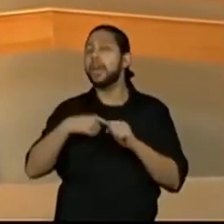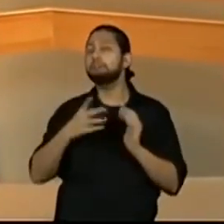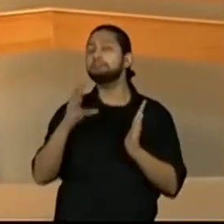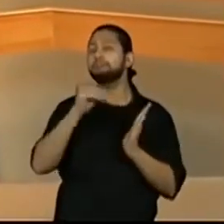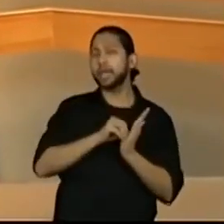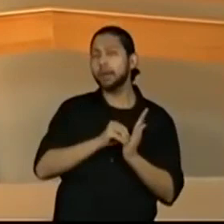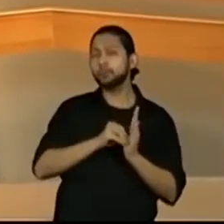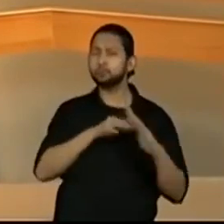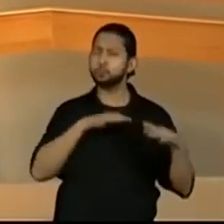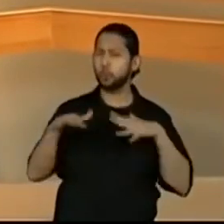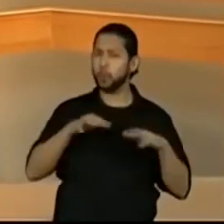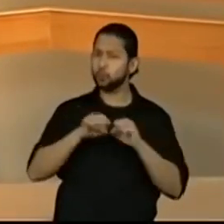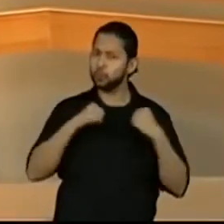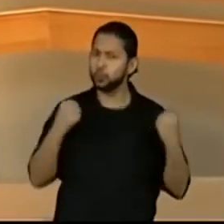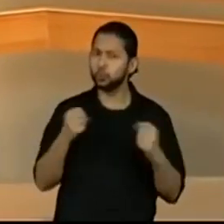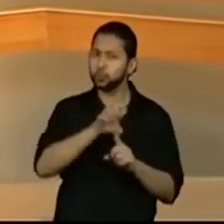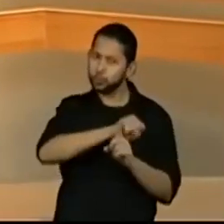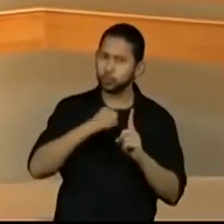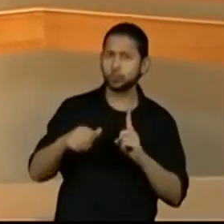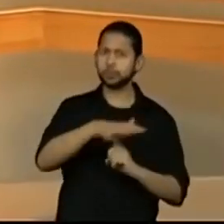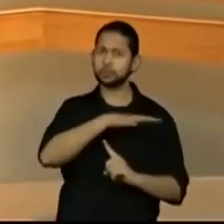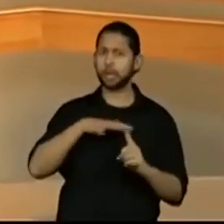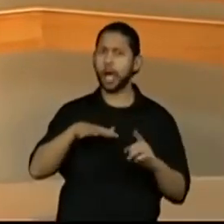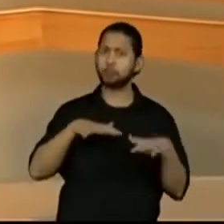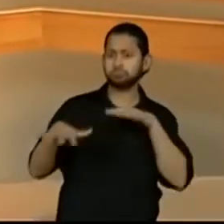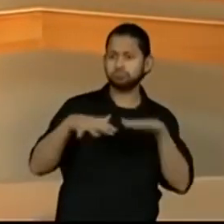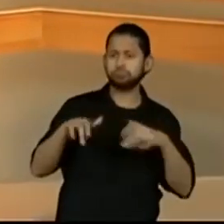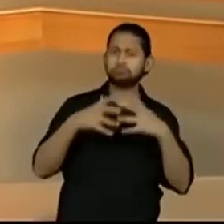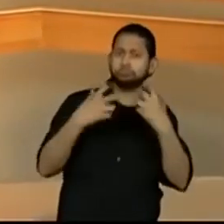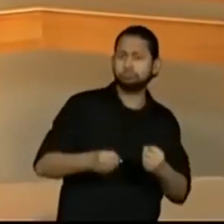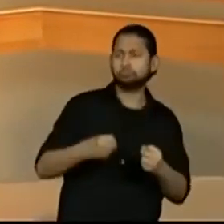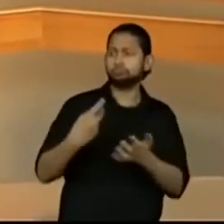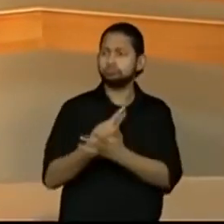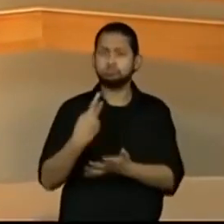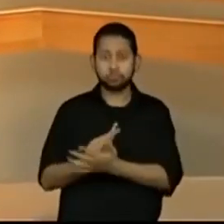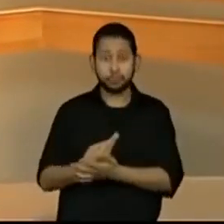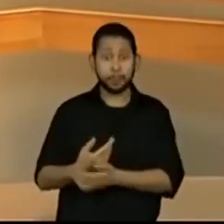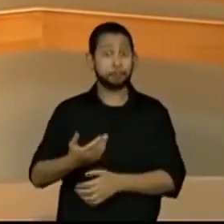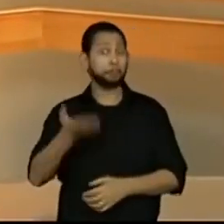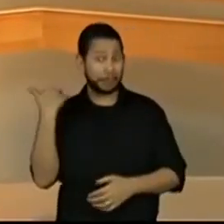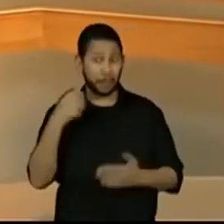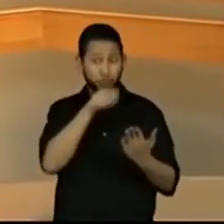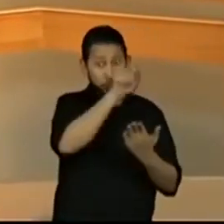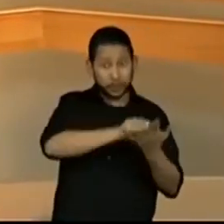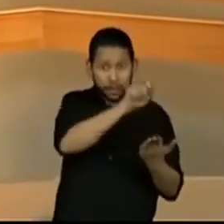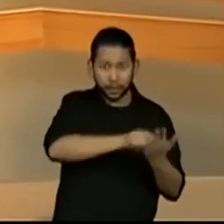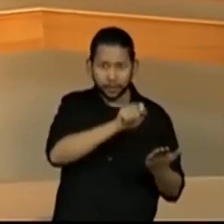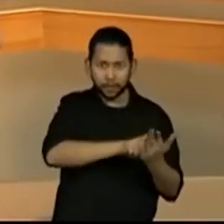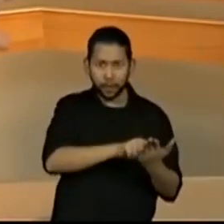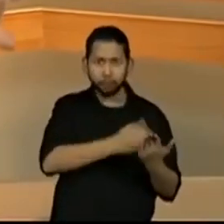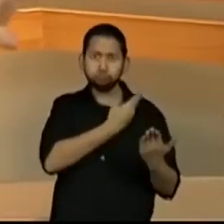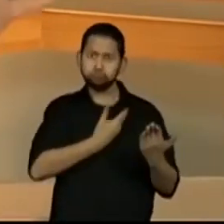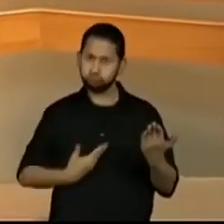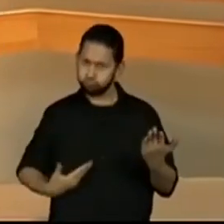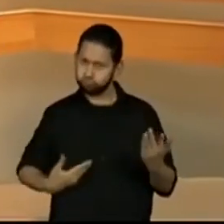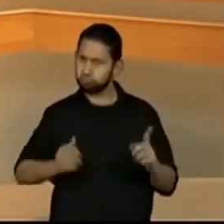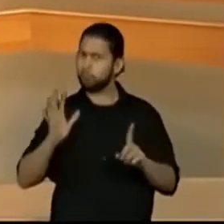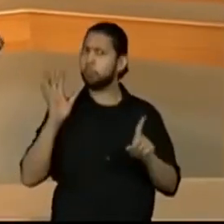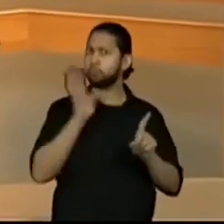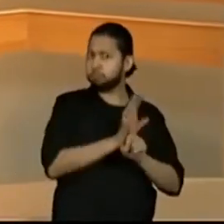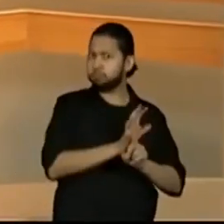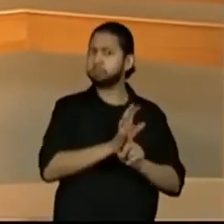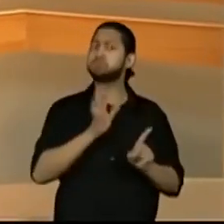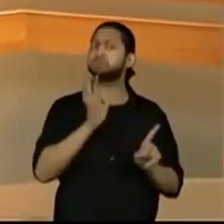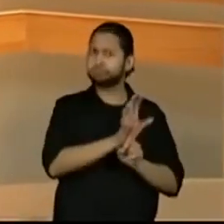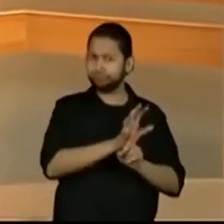ele sofreu também críticas por conta disso, na época em que ele escrevia. Esse cordel,